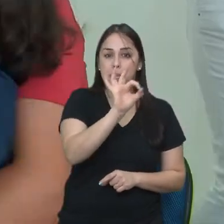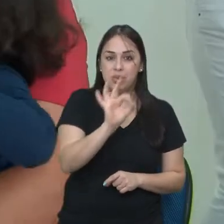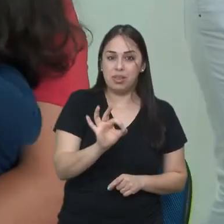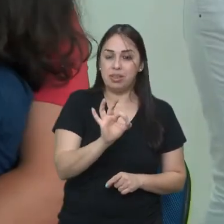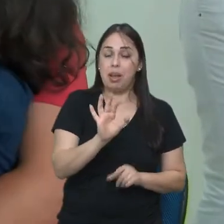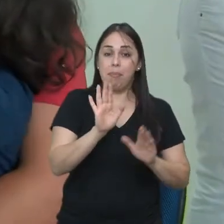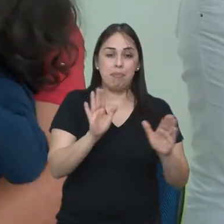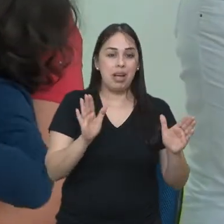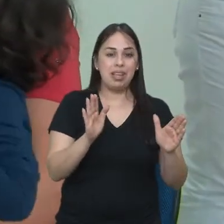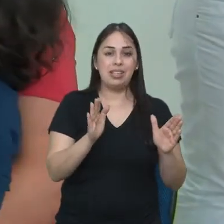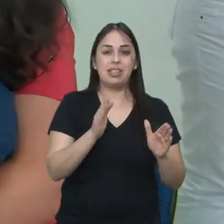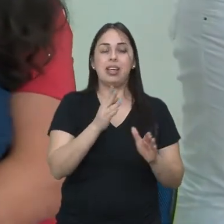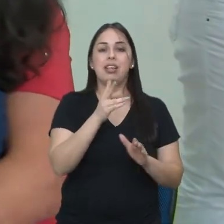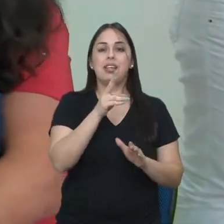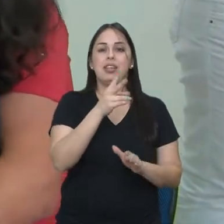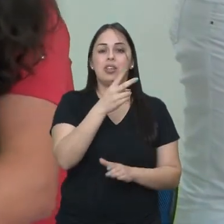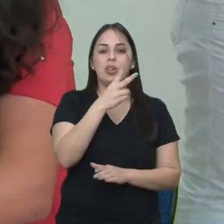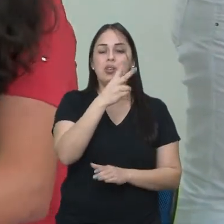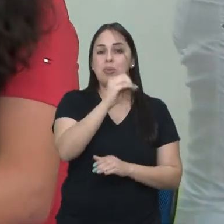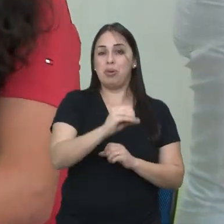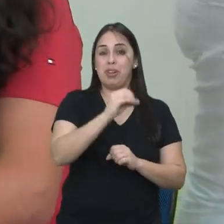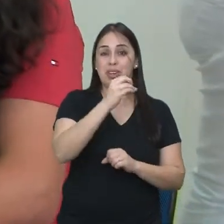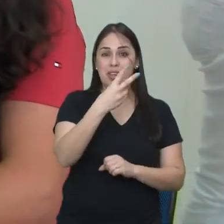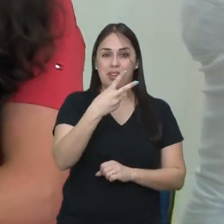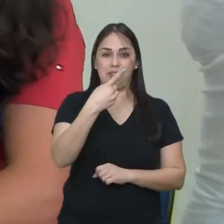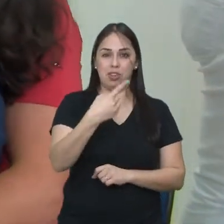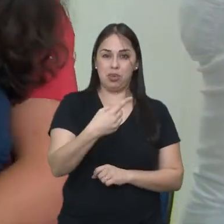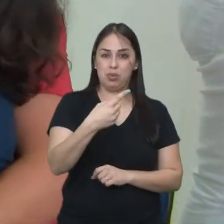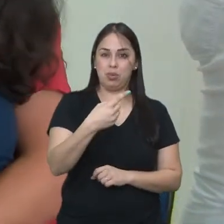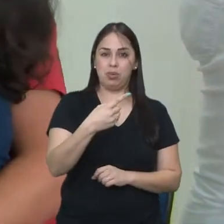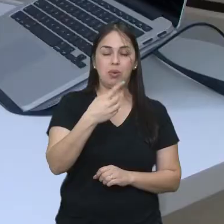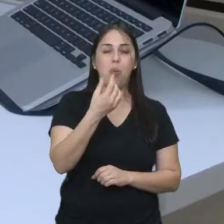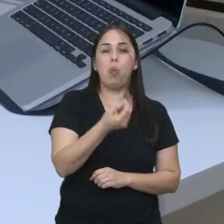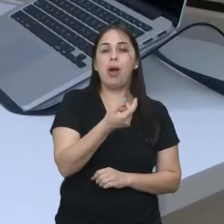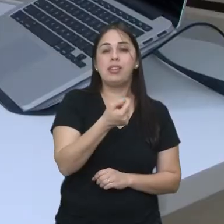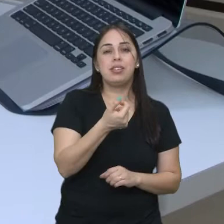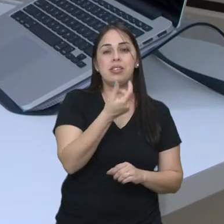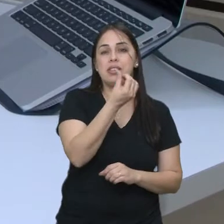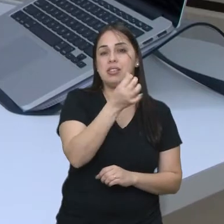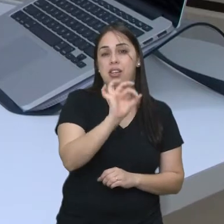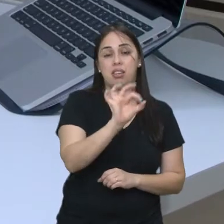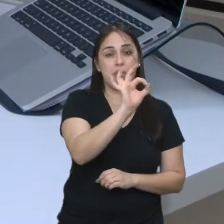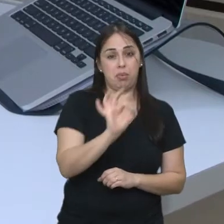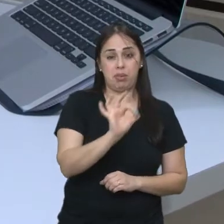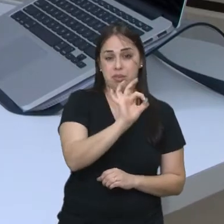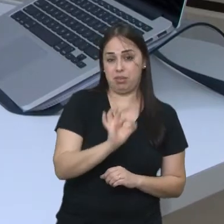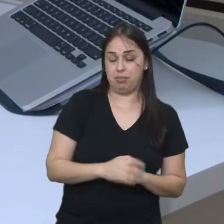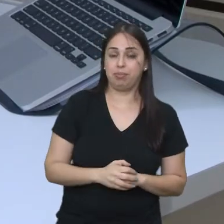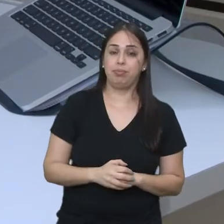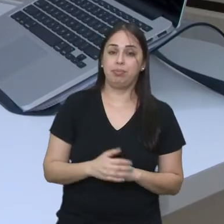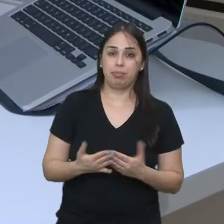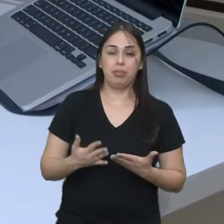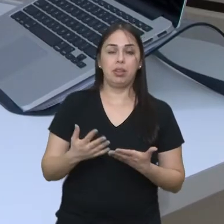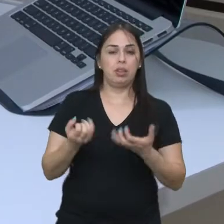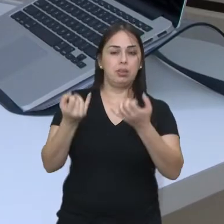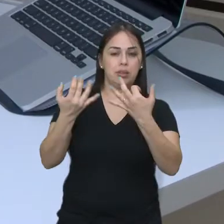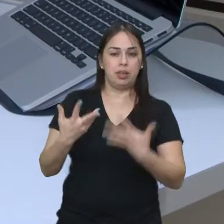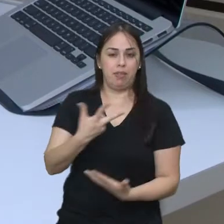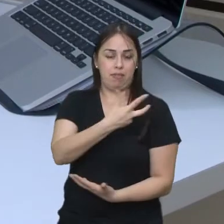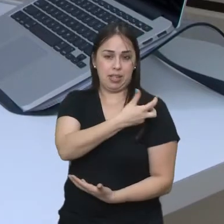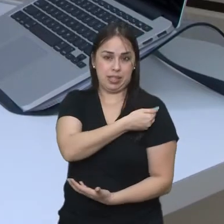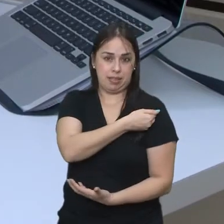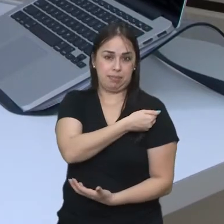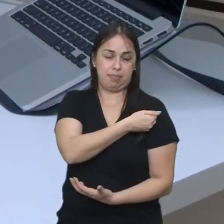2019, mas não chegando a 60% em 2021. Quando a gente fala de vacina